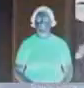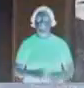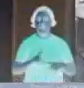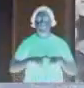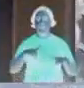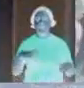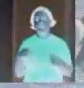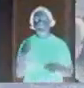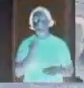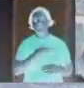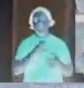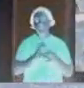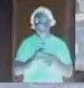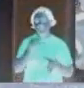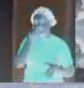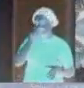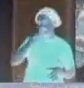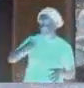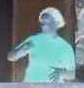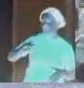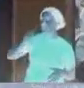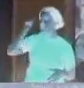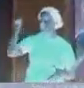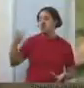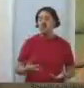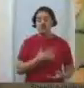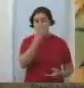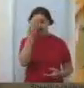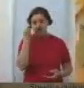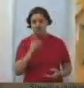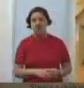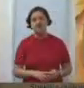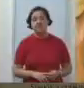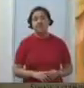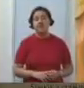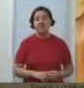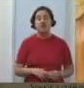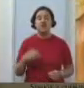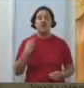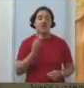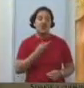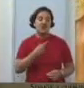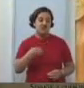Mas nós deixamos Deus de lado. A missa nós vamos quando tem vontade.